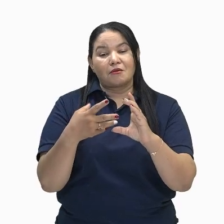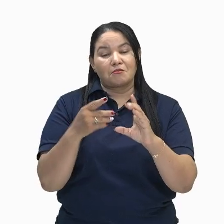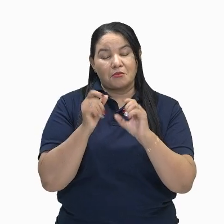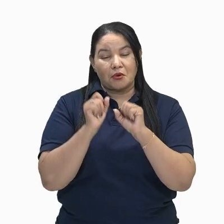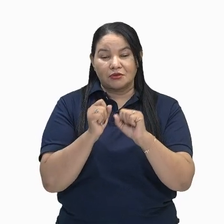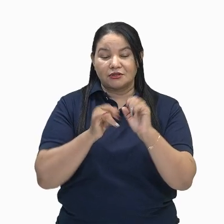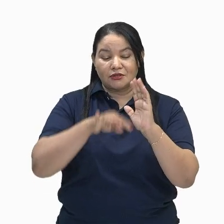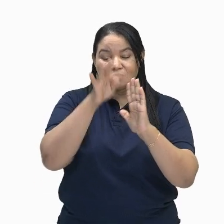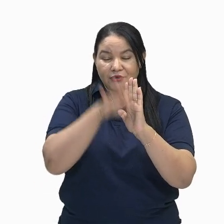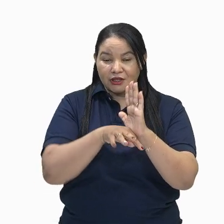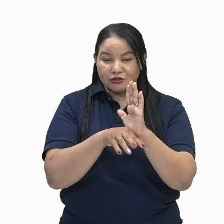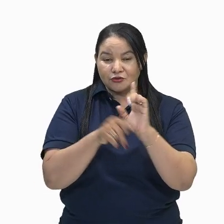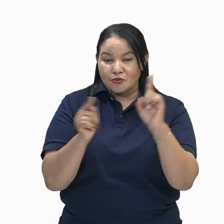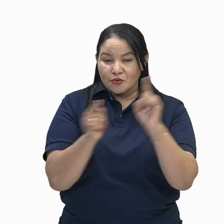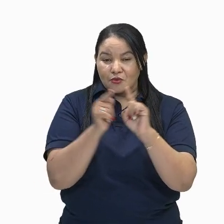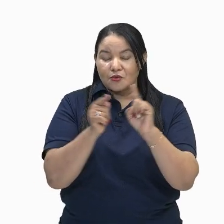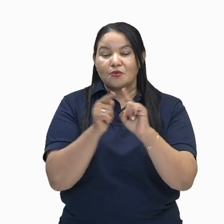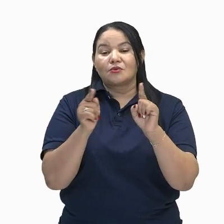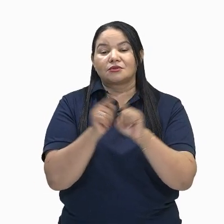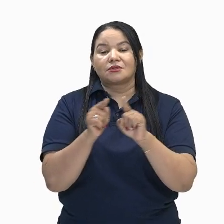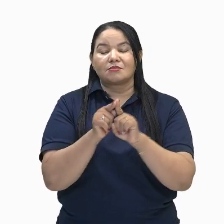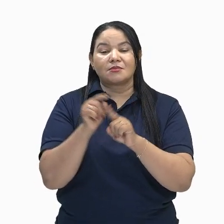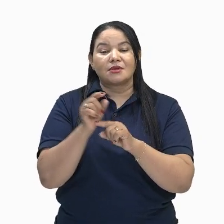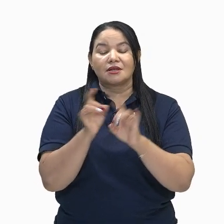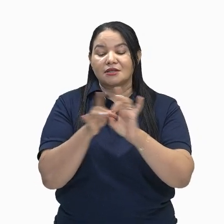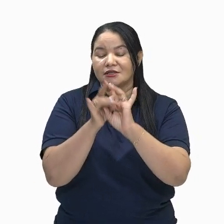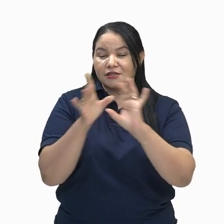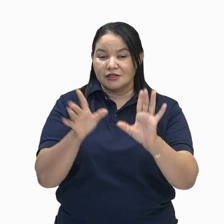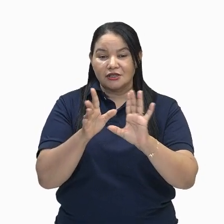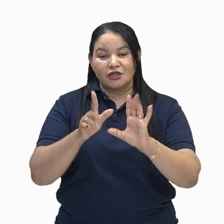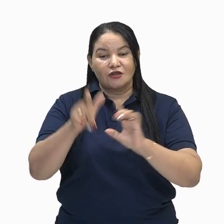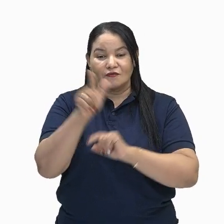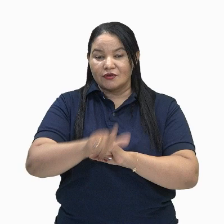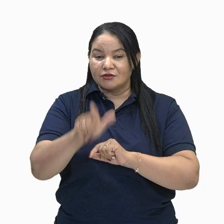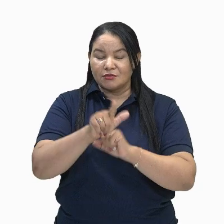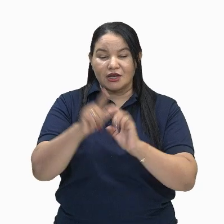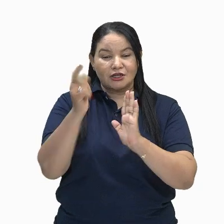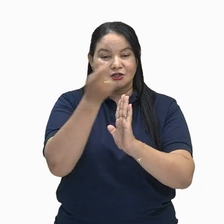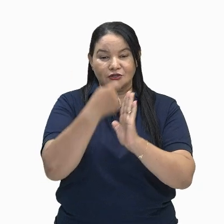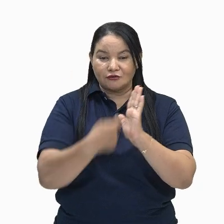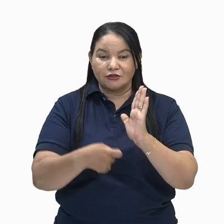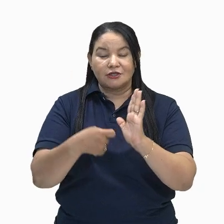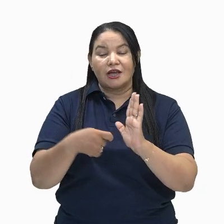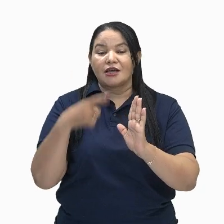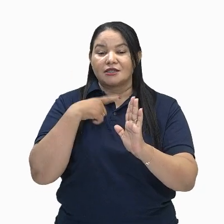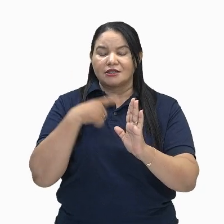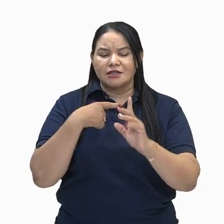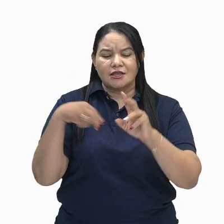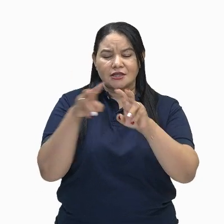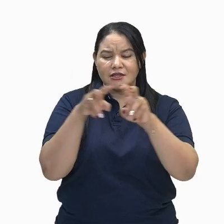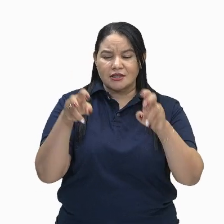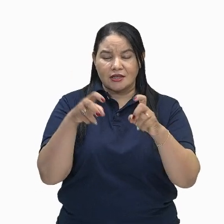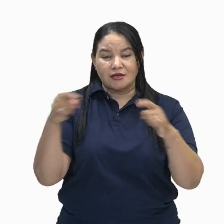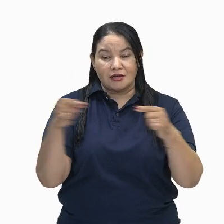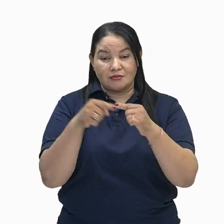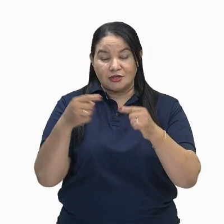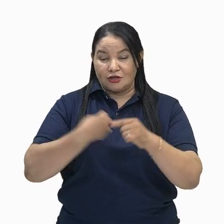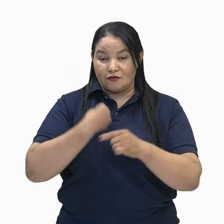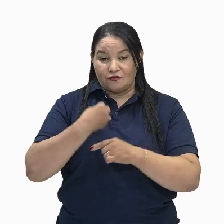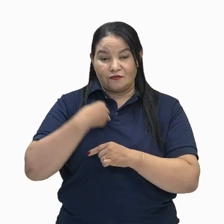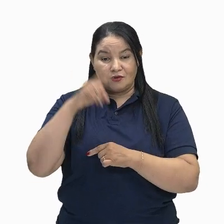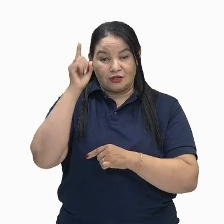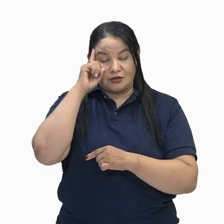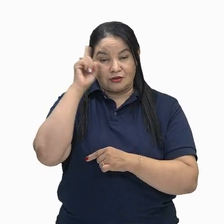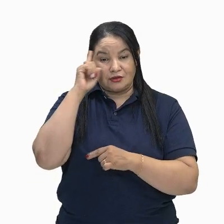curto, ele tem liberdade literária, ele tem o tema do nosso cotidiano, a linguagem é